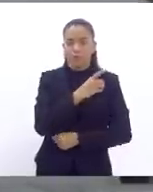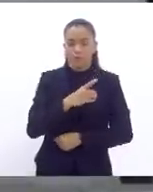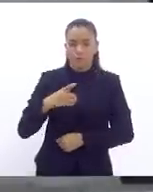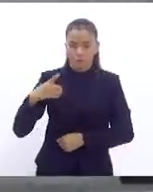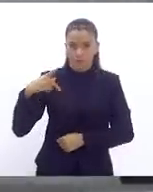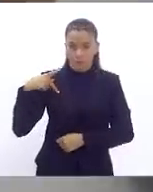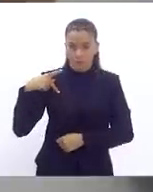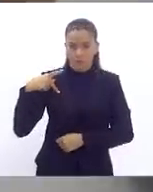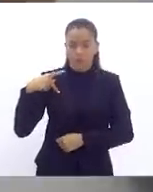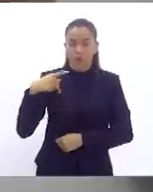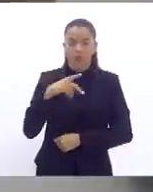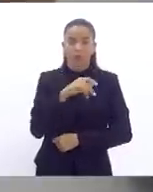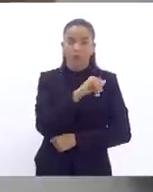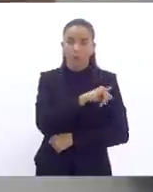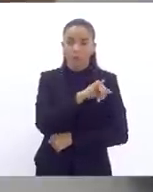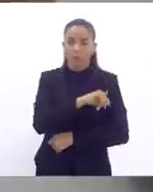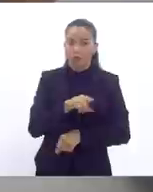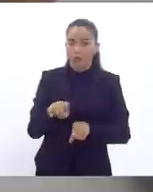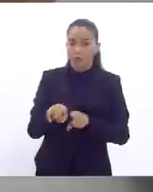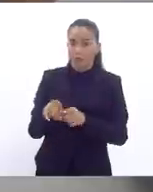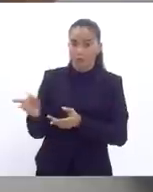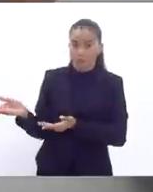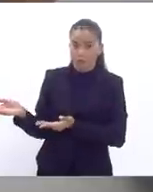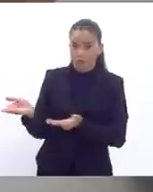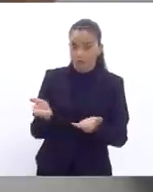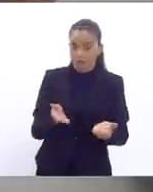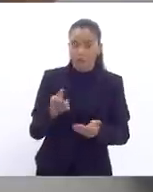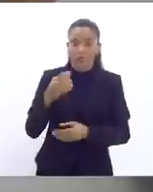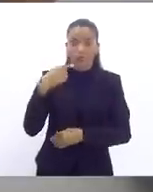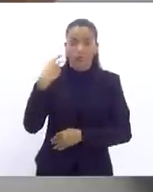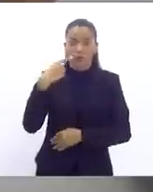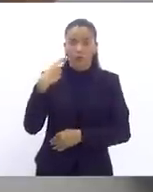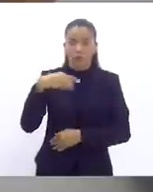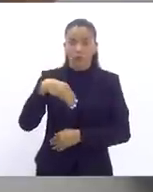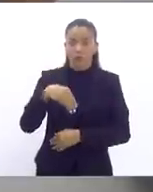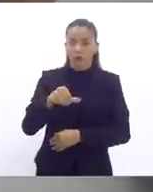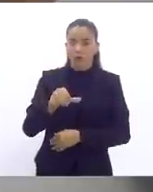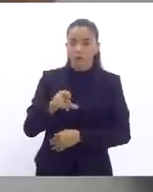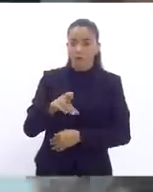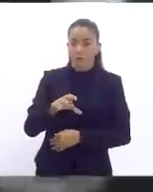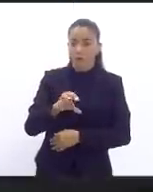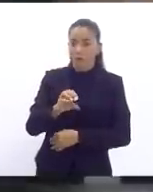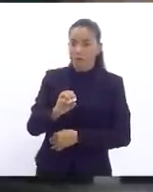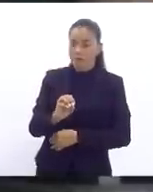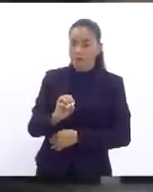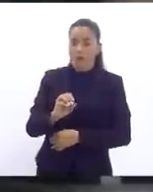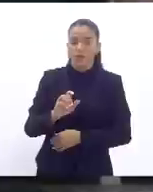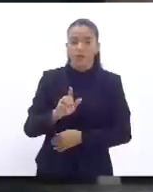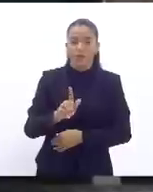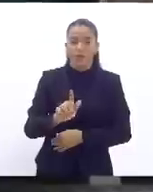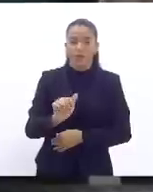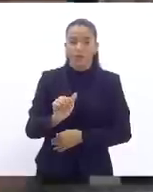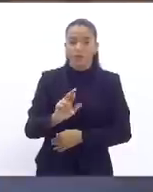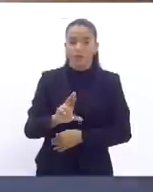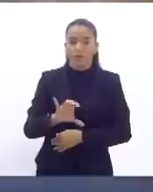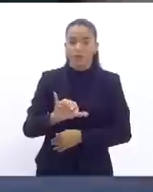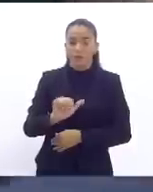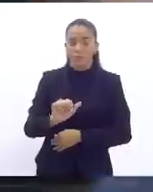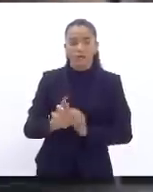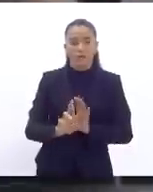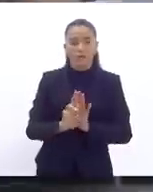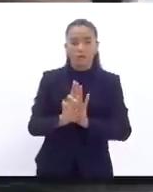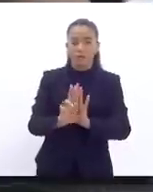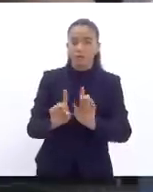tá chegando tá e eu quero também chamar o Dr Márcio Garcia que é representante dos Servidores